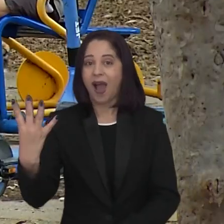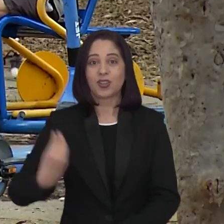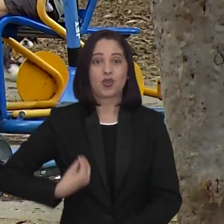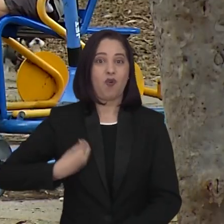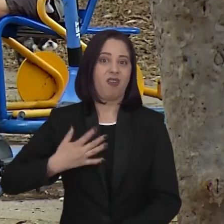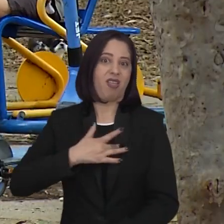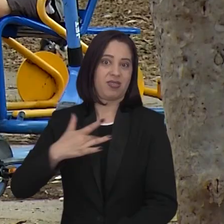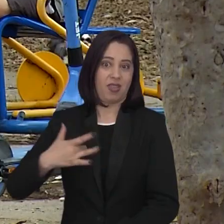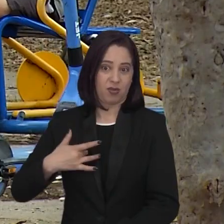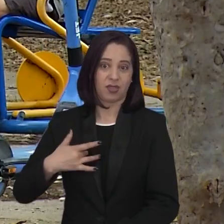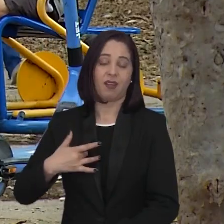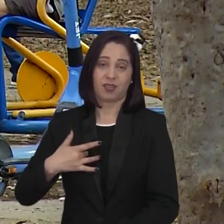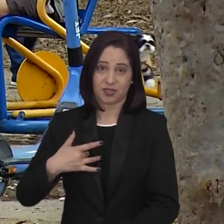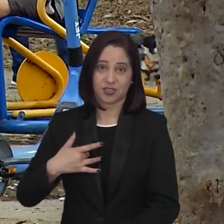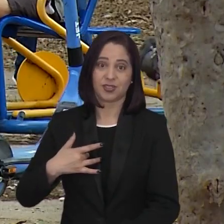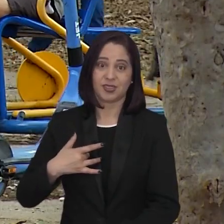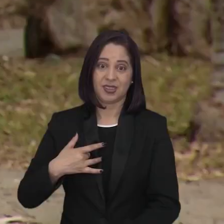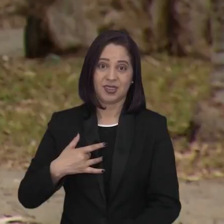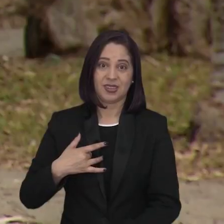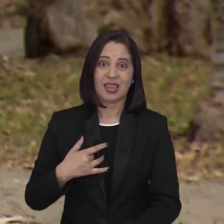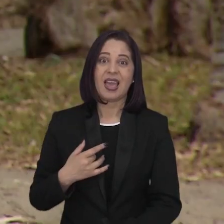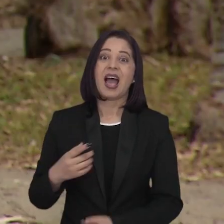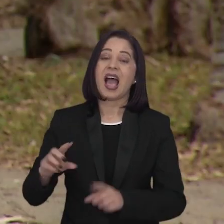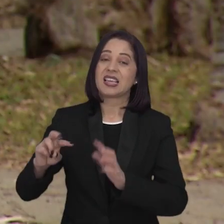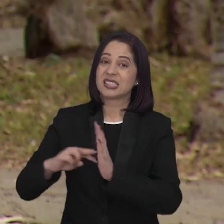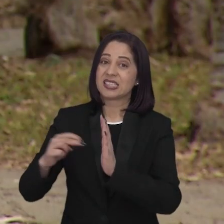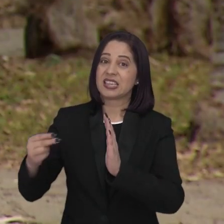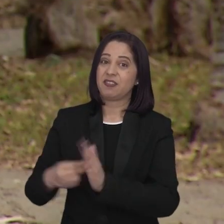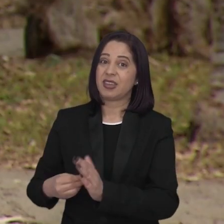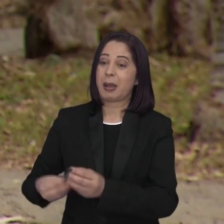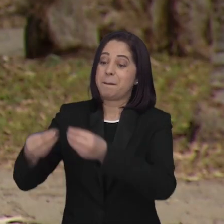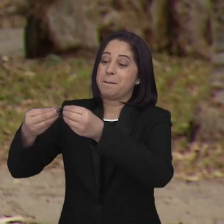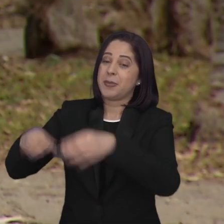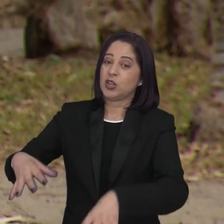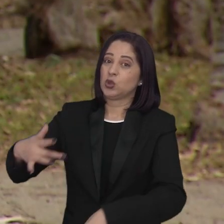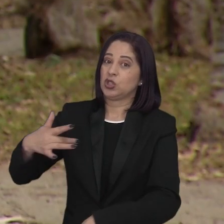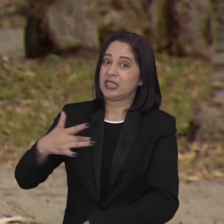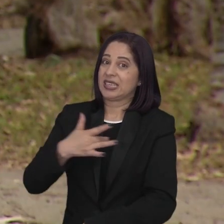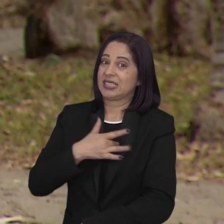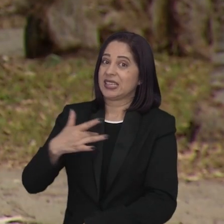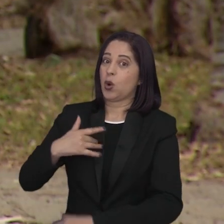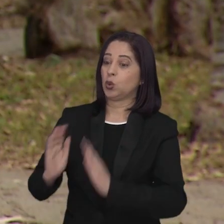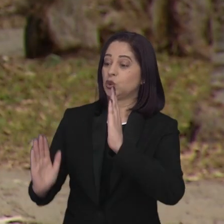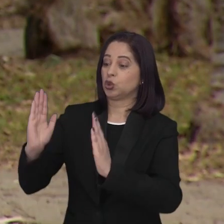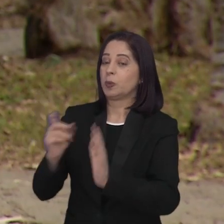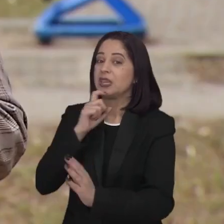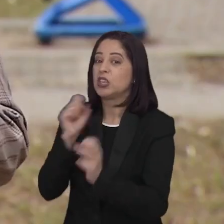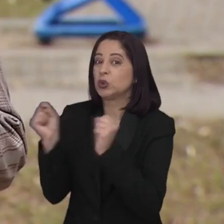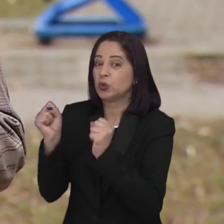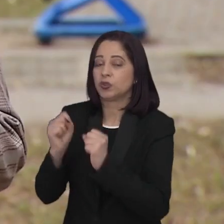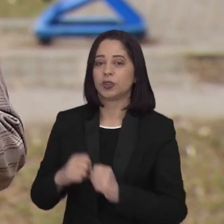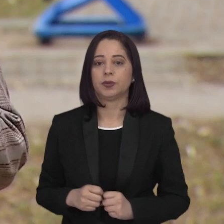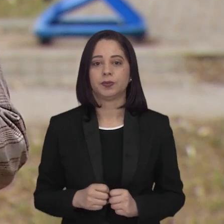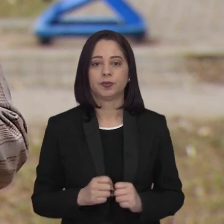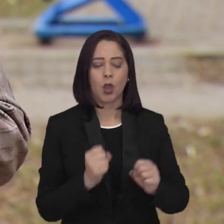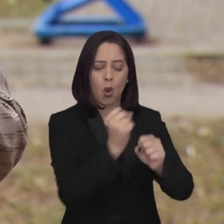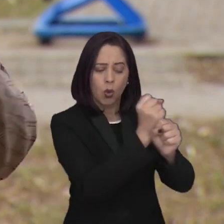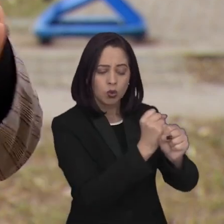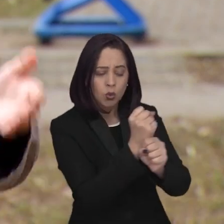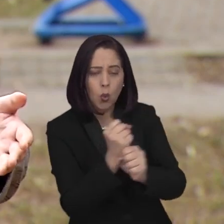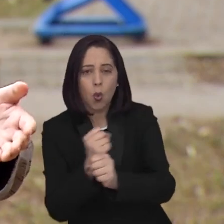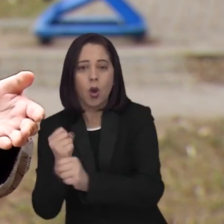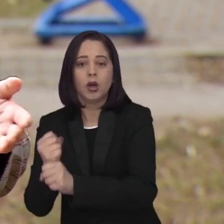praticam hábitos saudáveis. Um comportamento que aumenta o risco à saúde, principalmente com a chegada do inverno. Por ano, mais